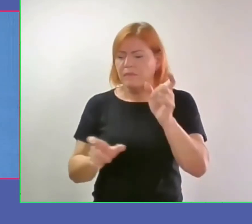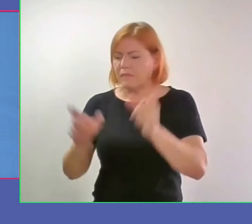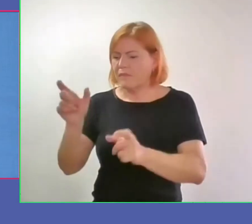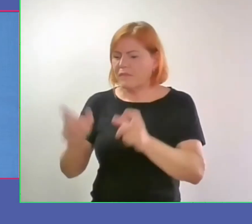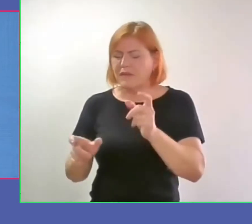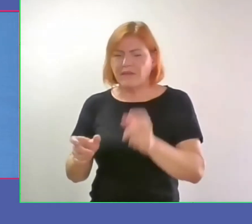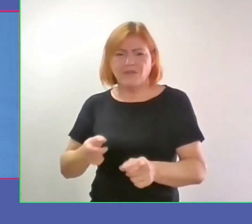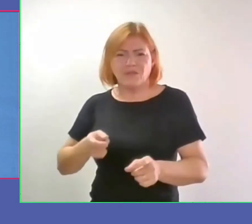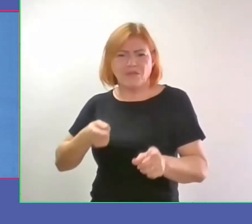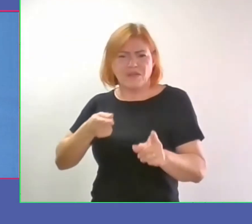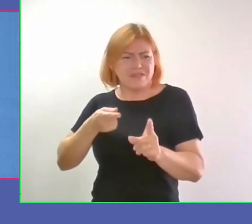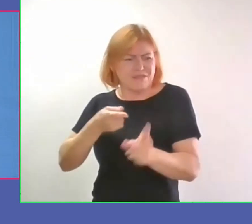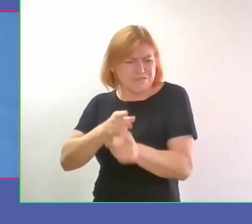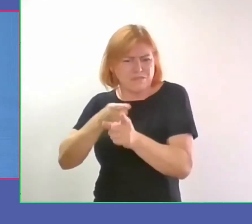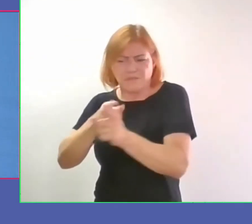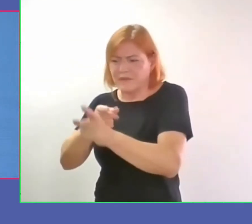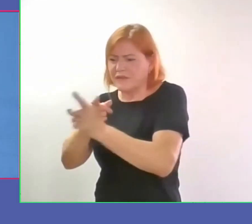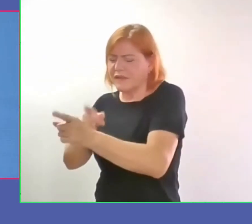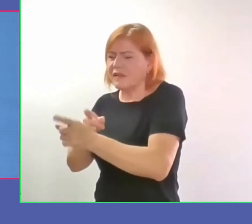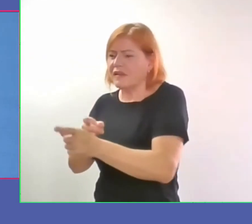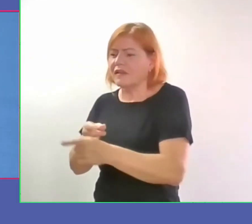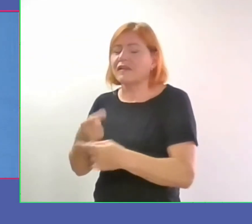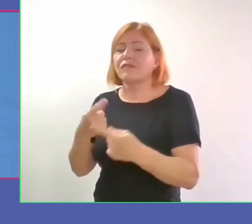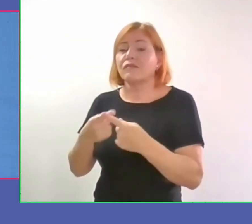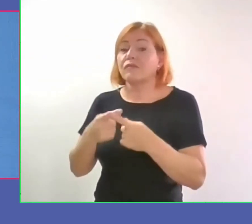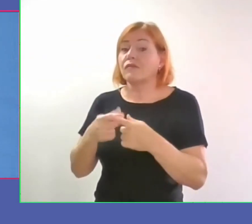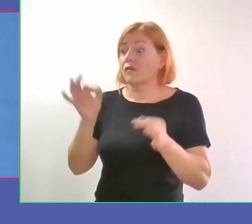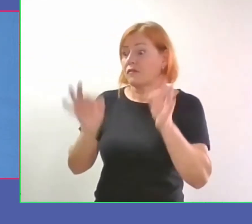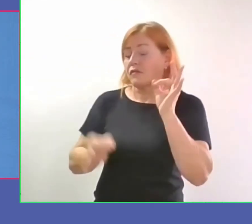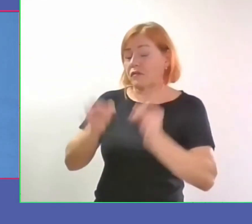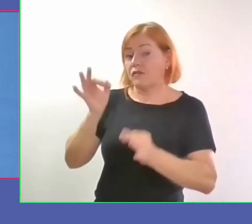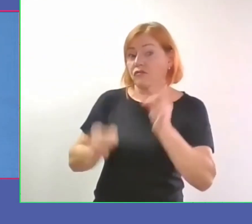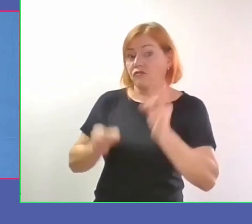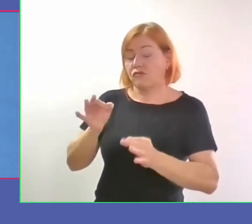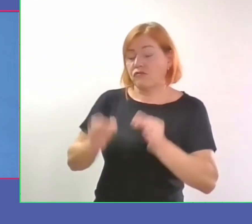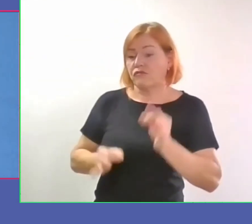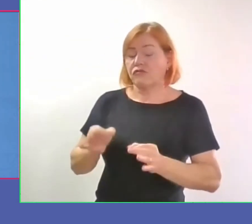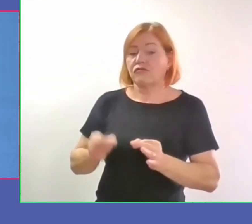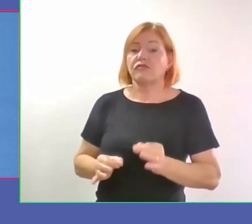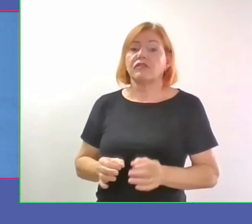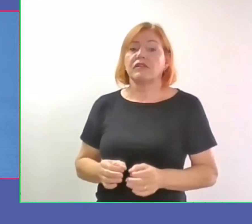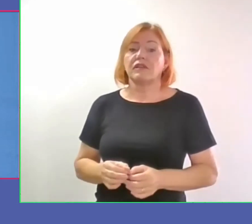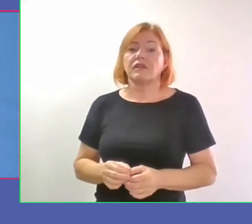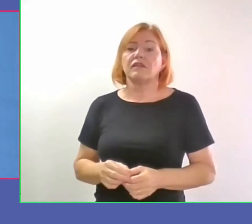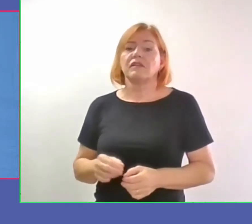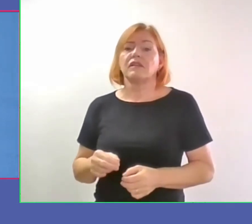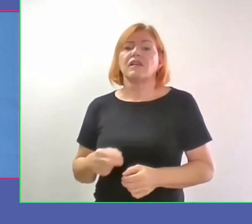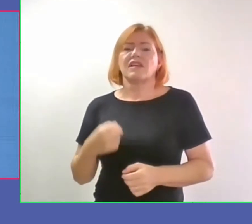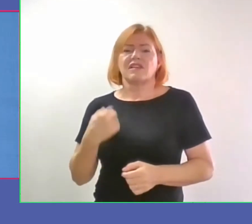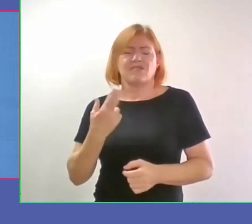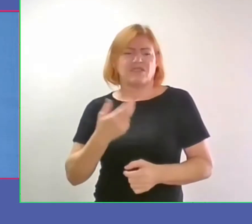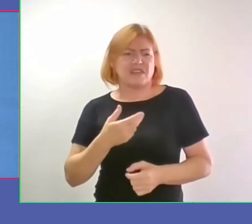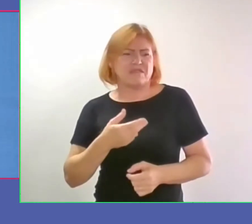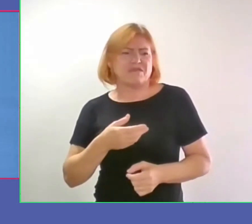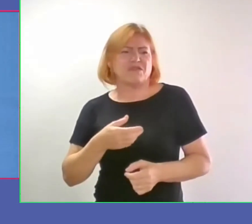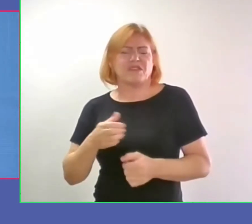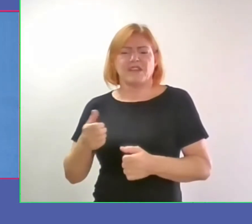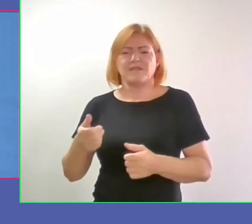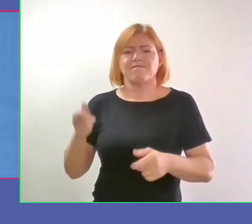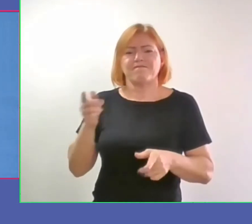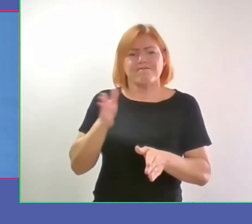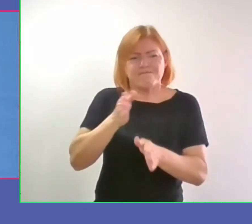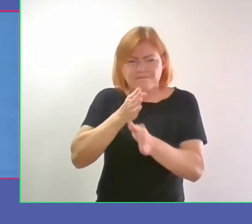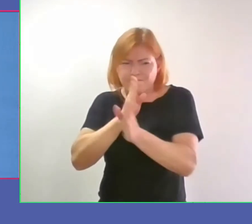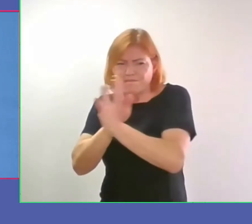justiça, e os que por causa do Senhor forem injuriados, perseguidos, porque